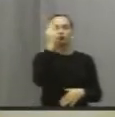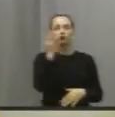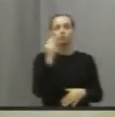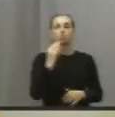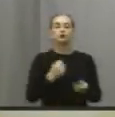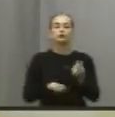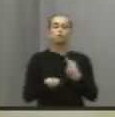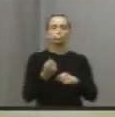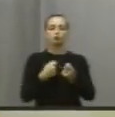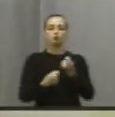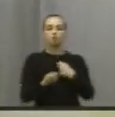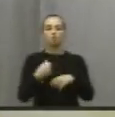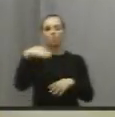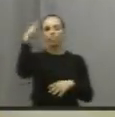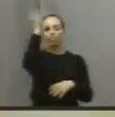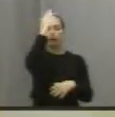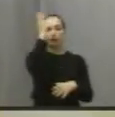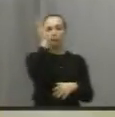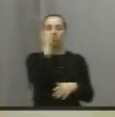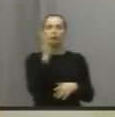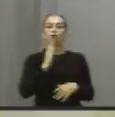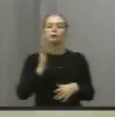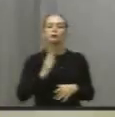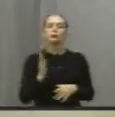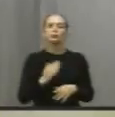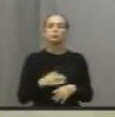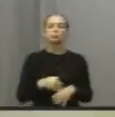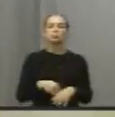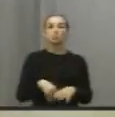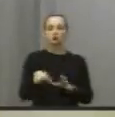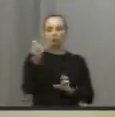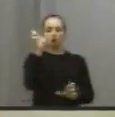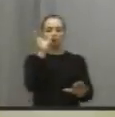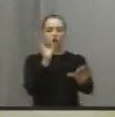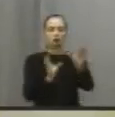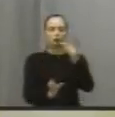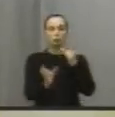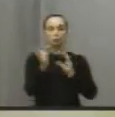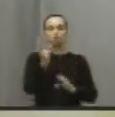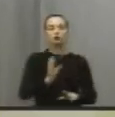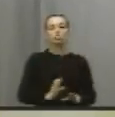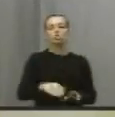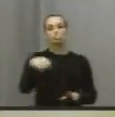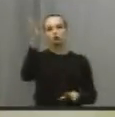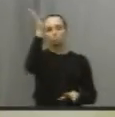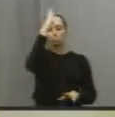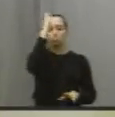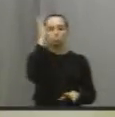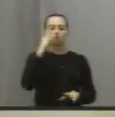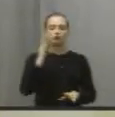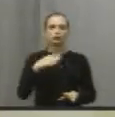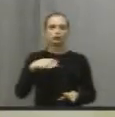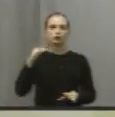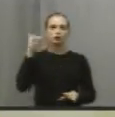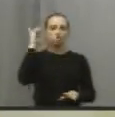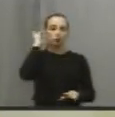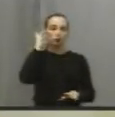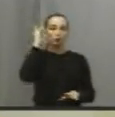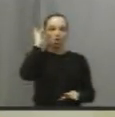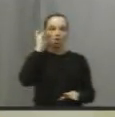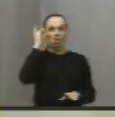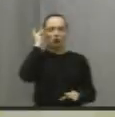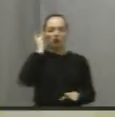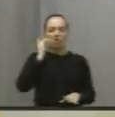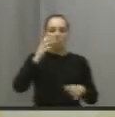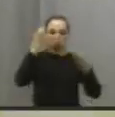comerciais brasileiras, à invasão da privacidade dos cidadãos brasileiros, a nossa presidente teve uma postura bastante